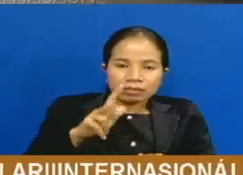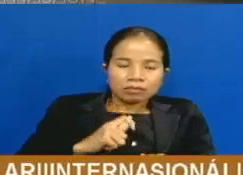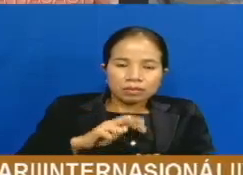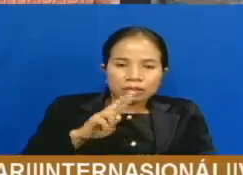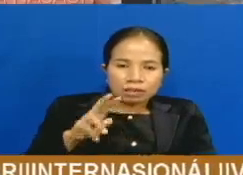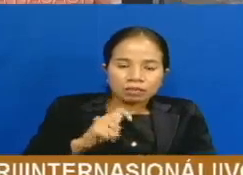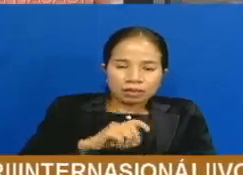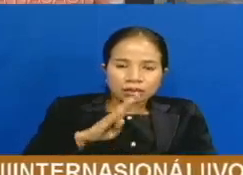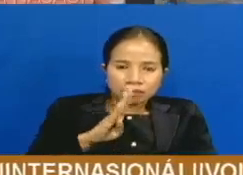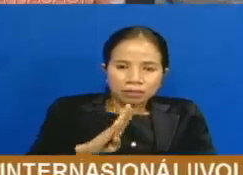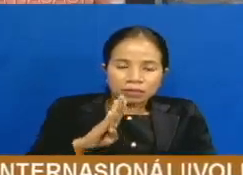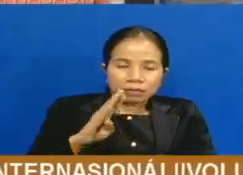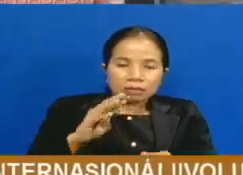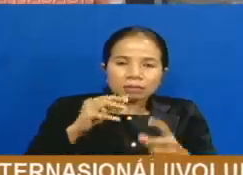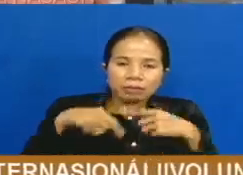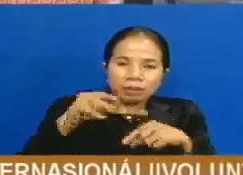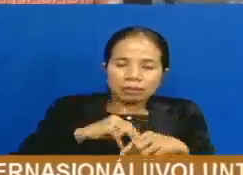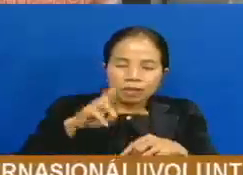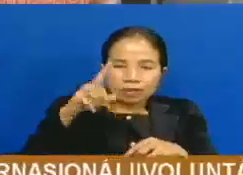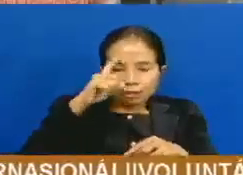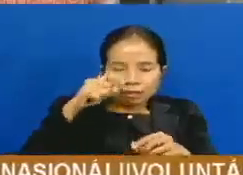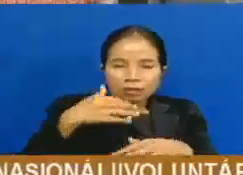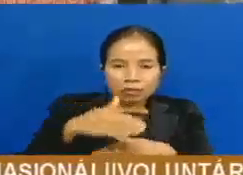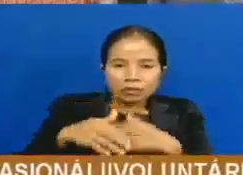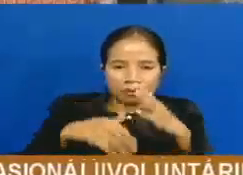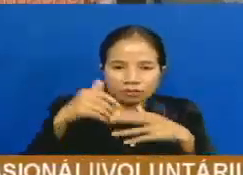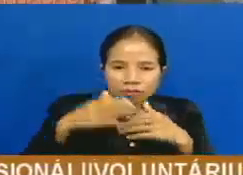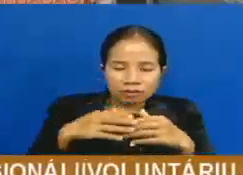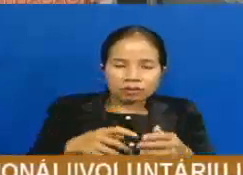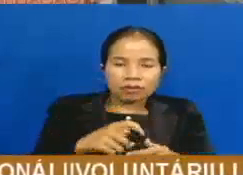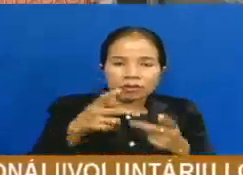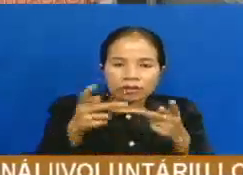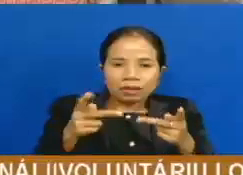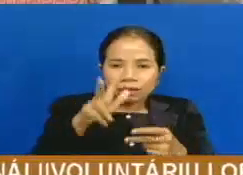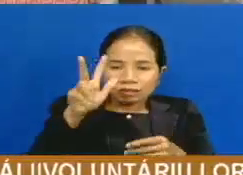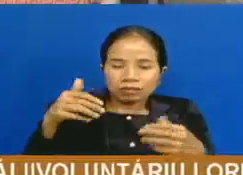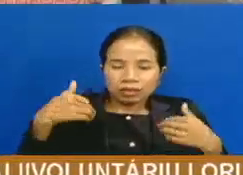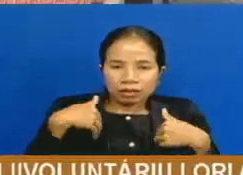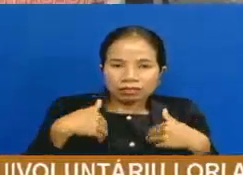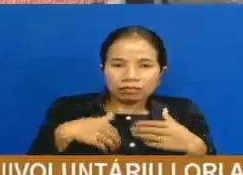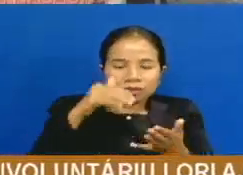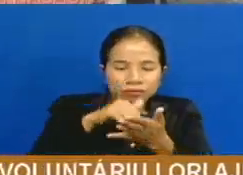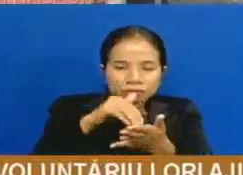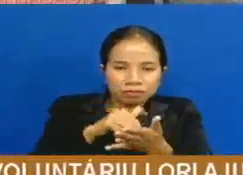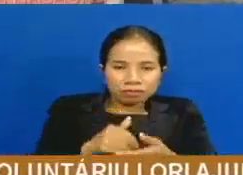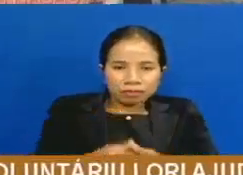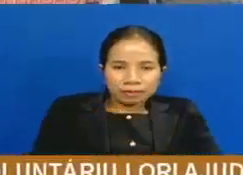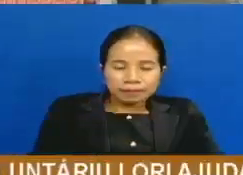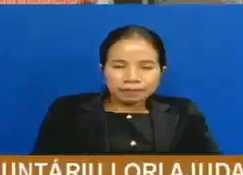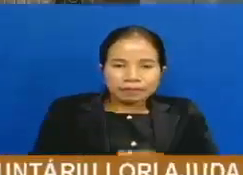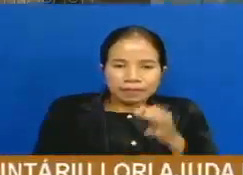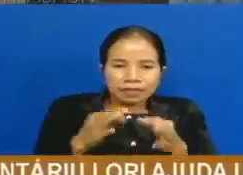Taibesi Bamanleuana, mai be processo infraestrutura ba terminal Tolune se ihe hela estudo.